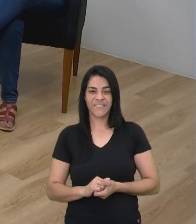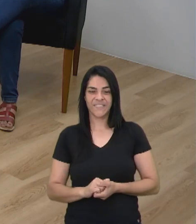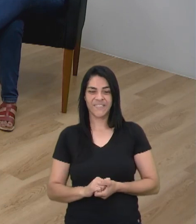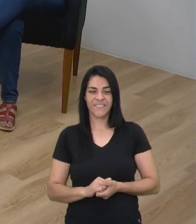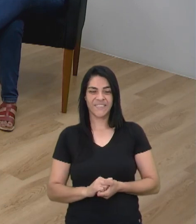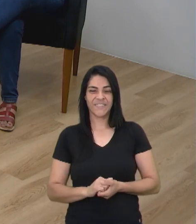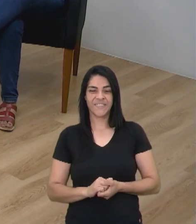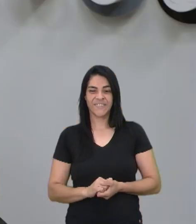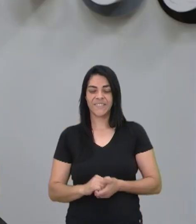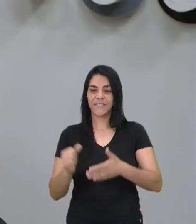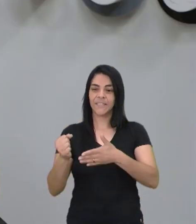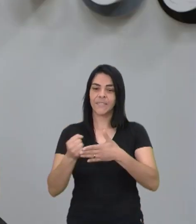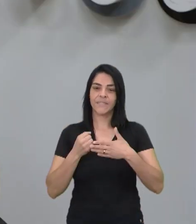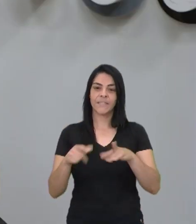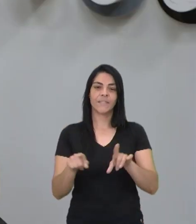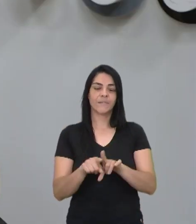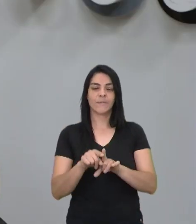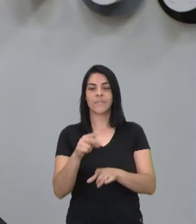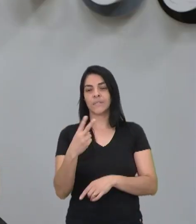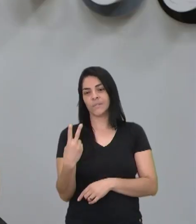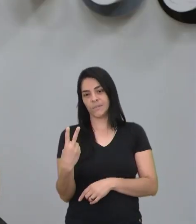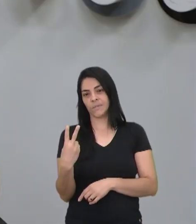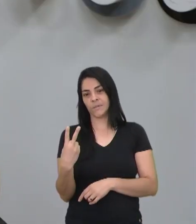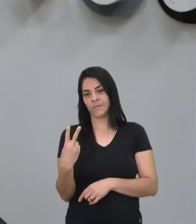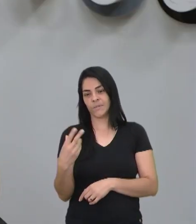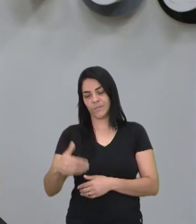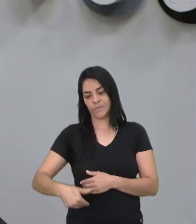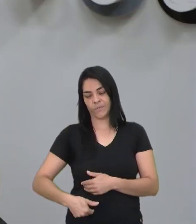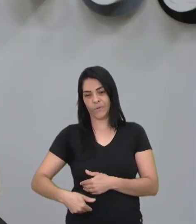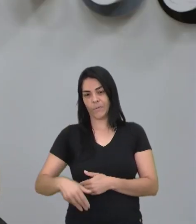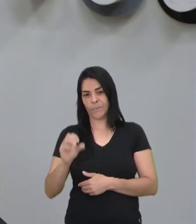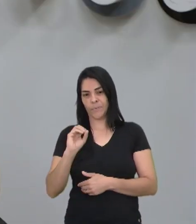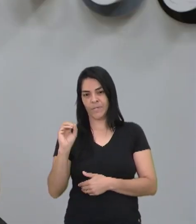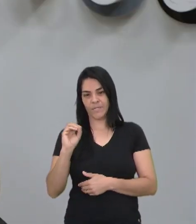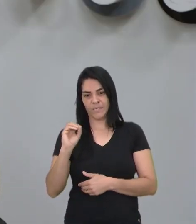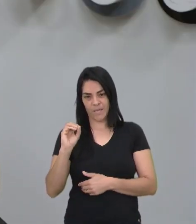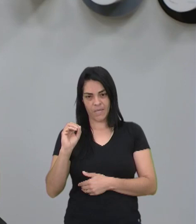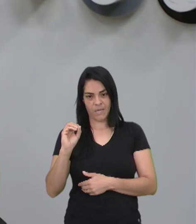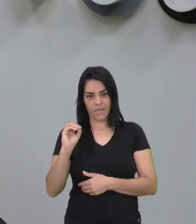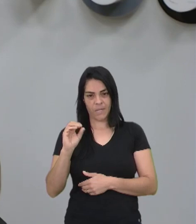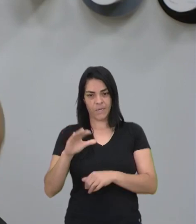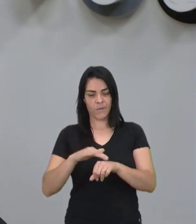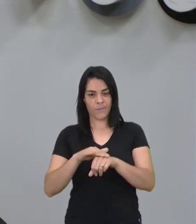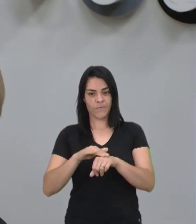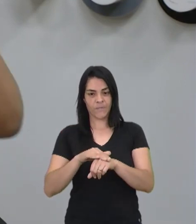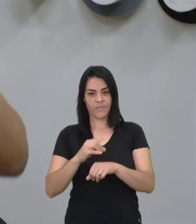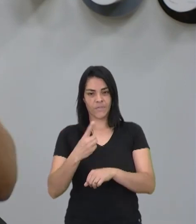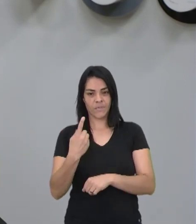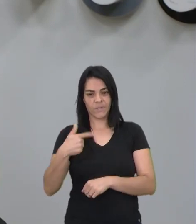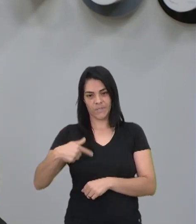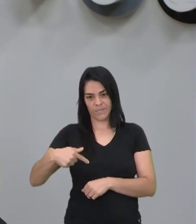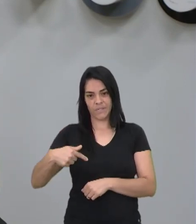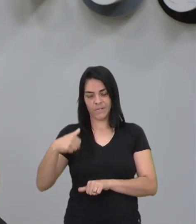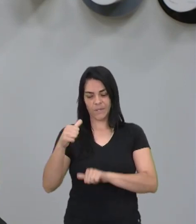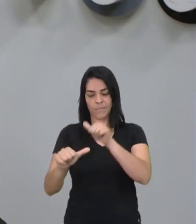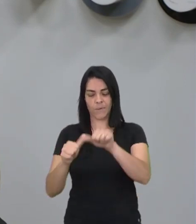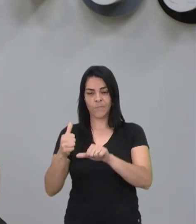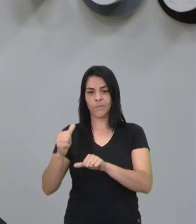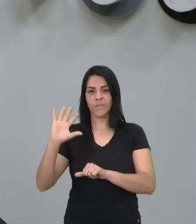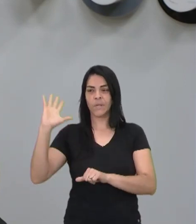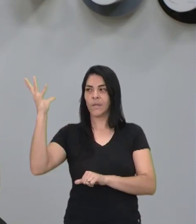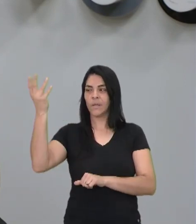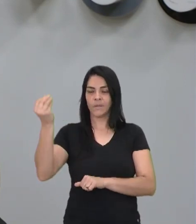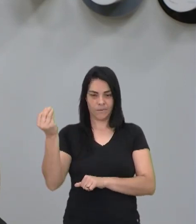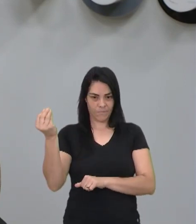maravilhoso. E trouxe também o 2, que é o Fome Zero, que eu trouxe para conversar com eles. O 17, que é o das mudanças climáticas, se não me